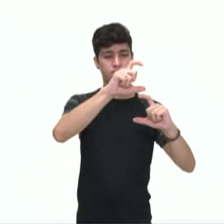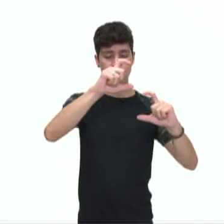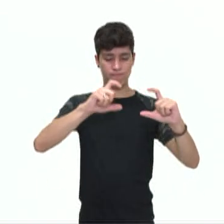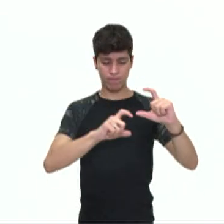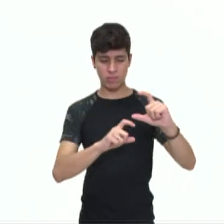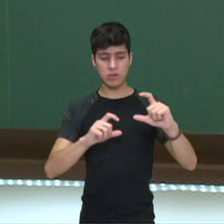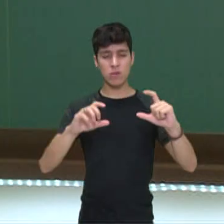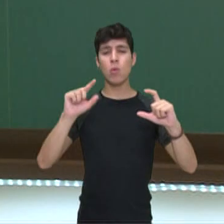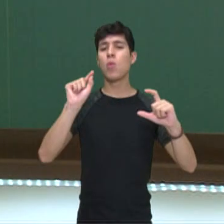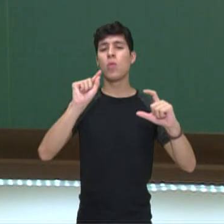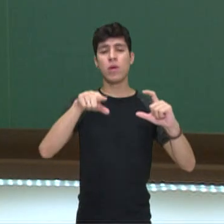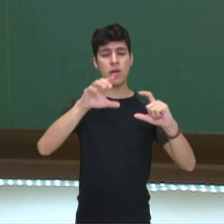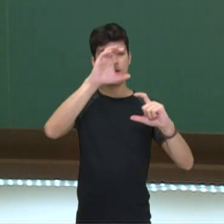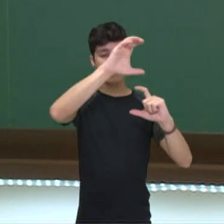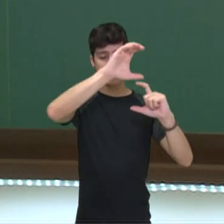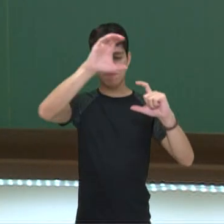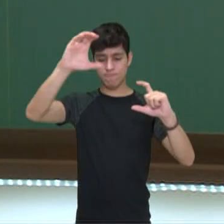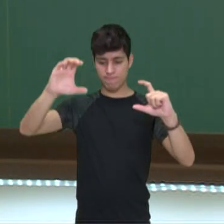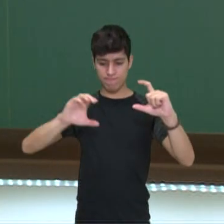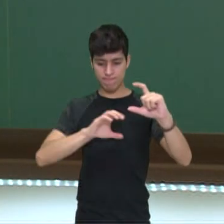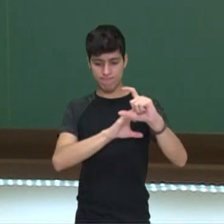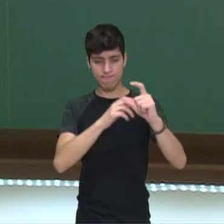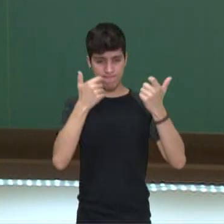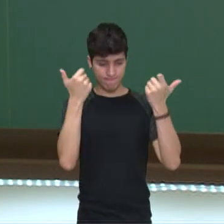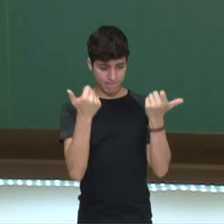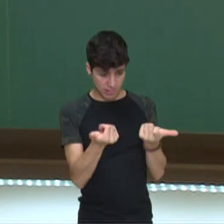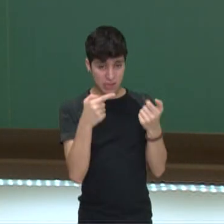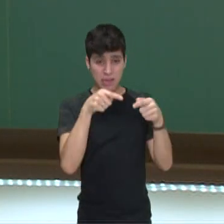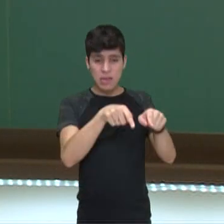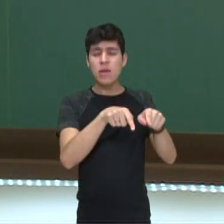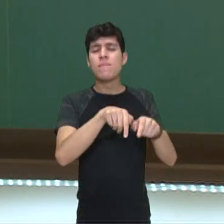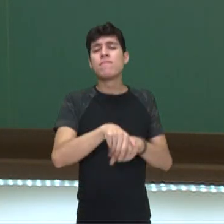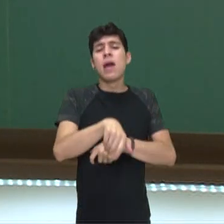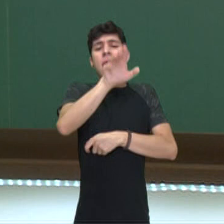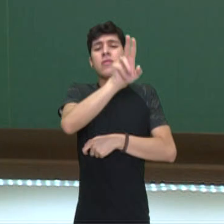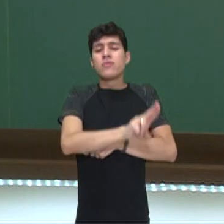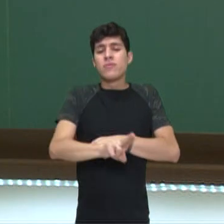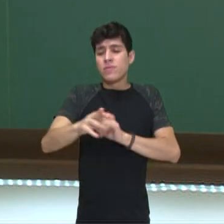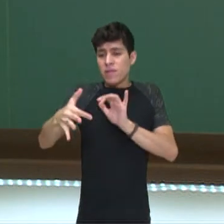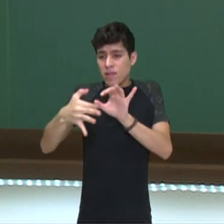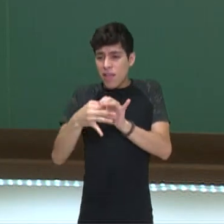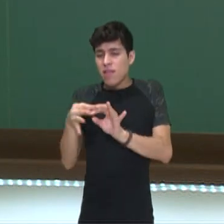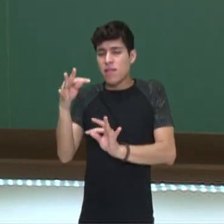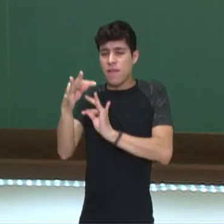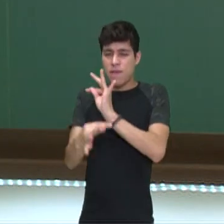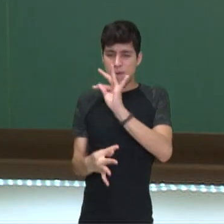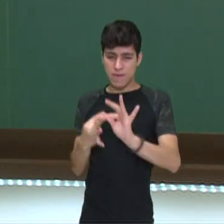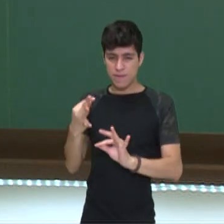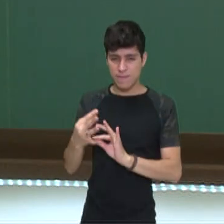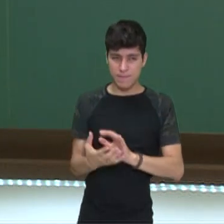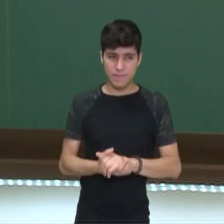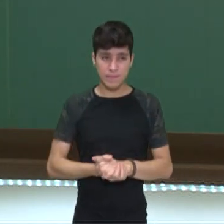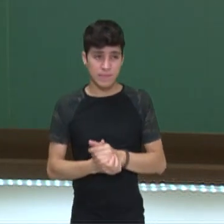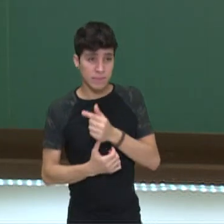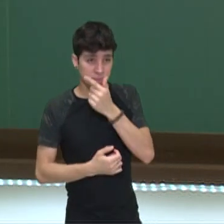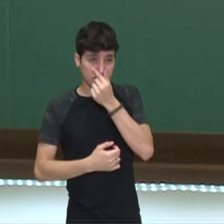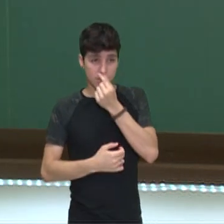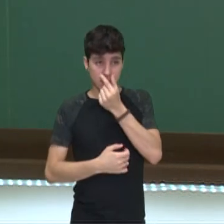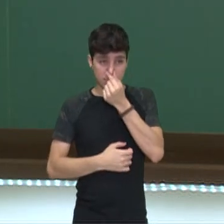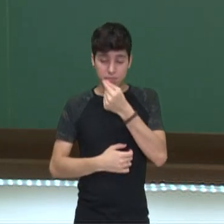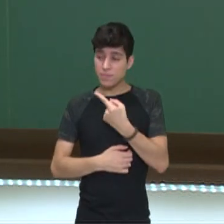hexágono, eu tenho um átomo de carbono, ok? E ele é bastante utilizado em tecnologias. E aqui a gente